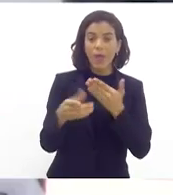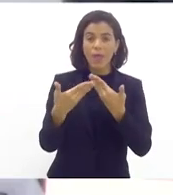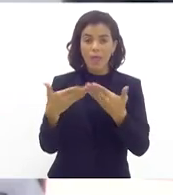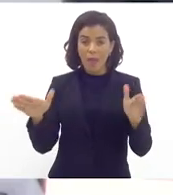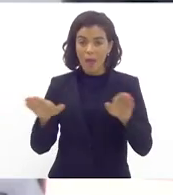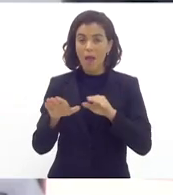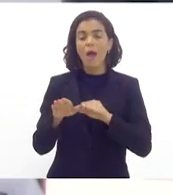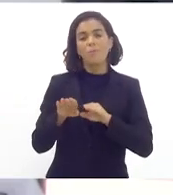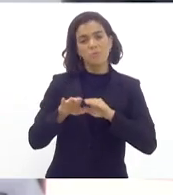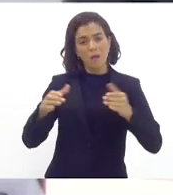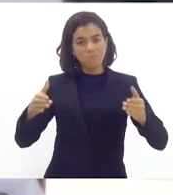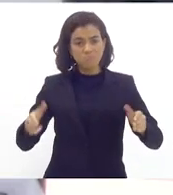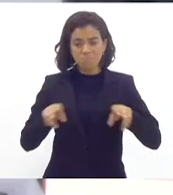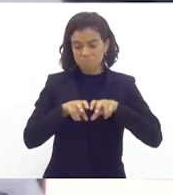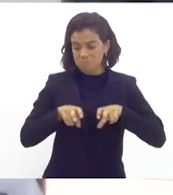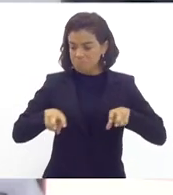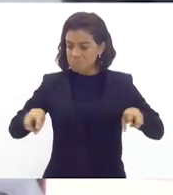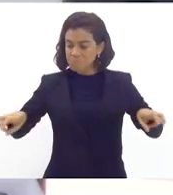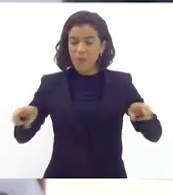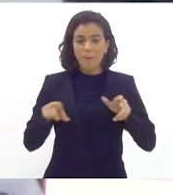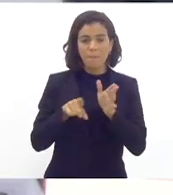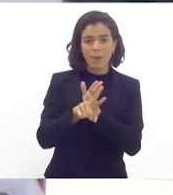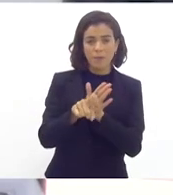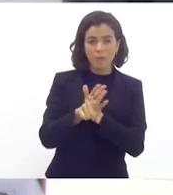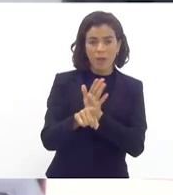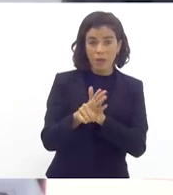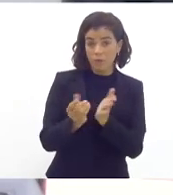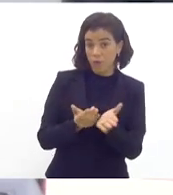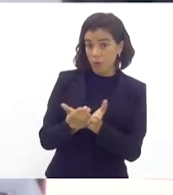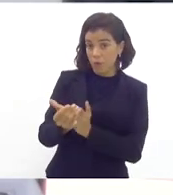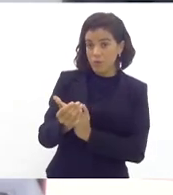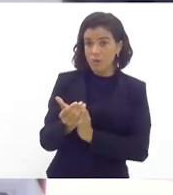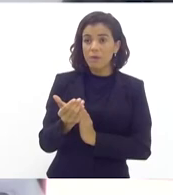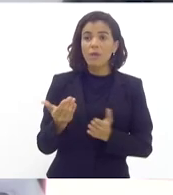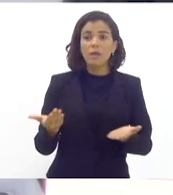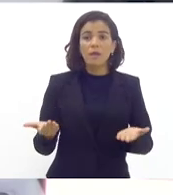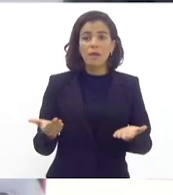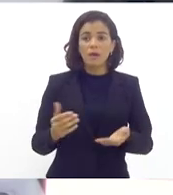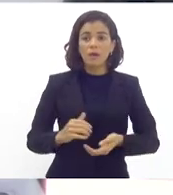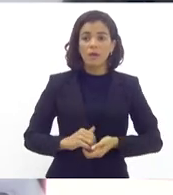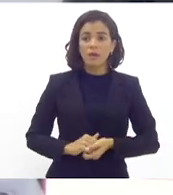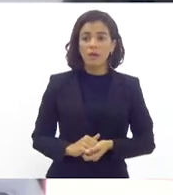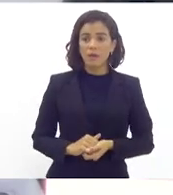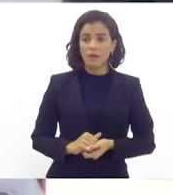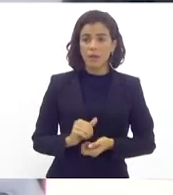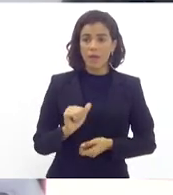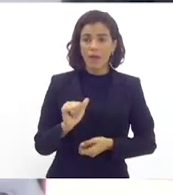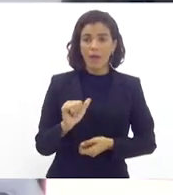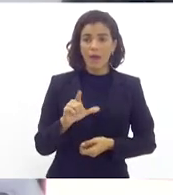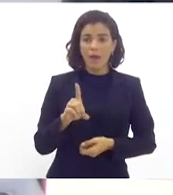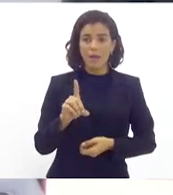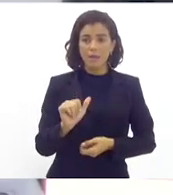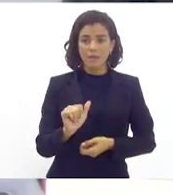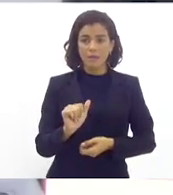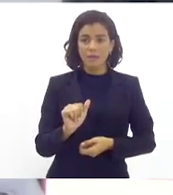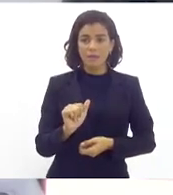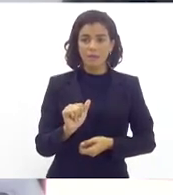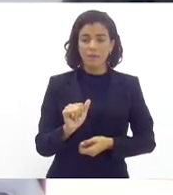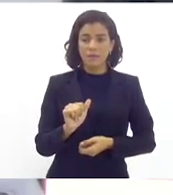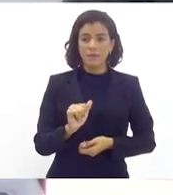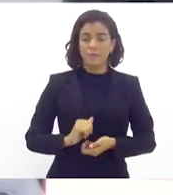mesa perguntar, e aí a gente... Eu vou começar junto... Cadê a Ada? Junto com a Ada aqui.